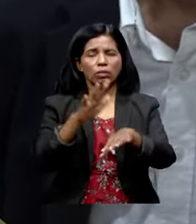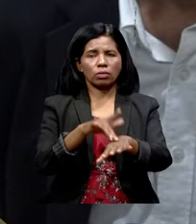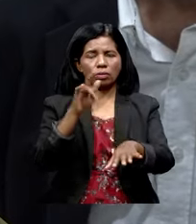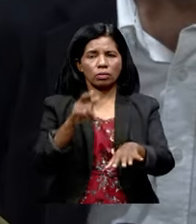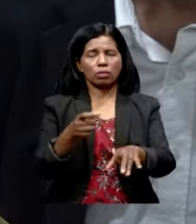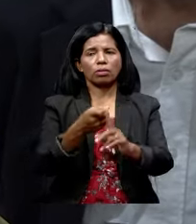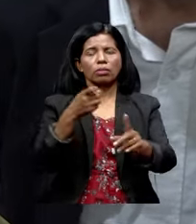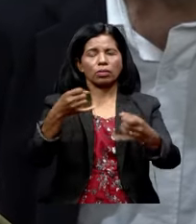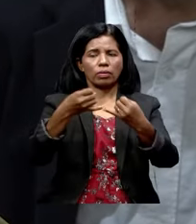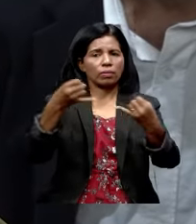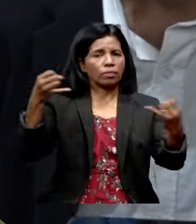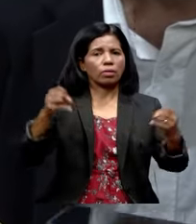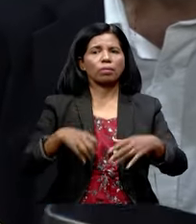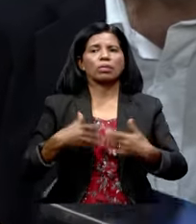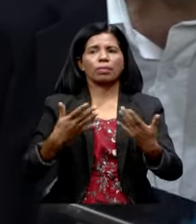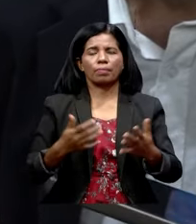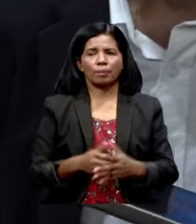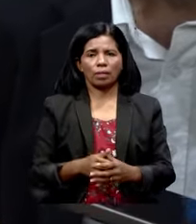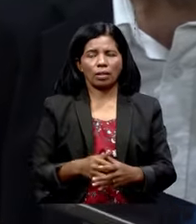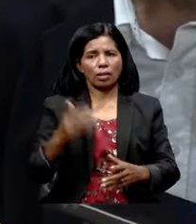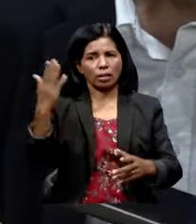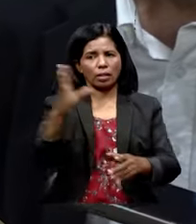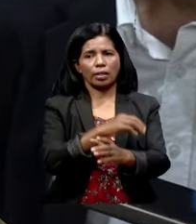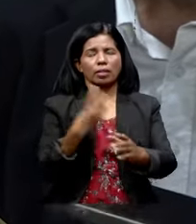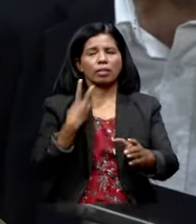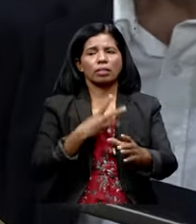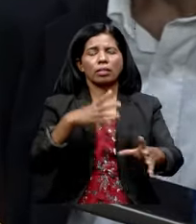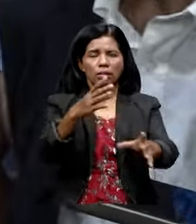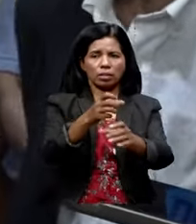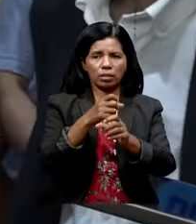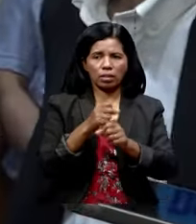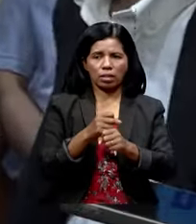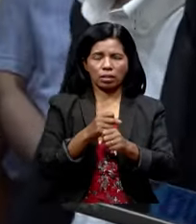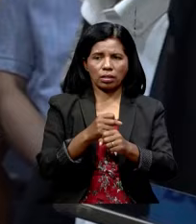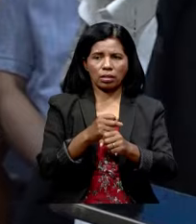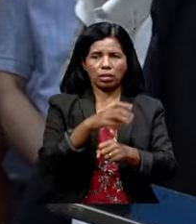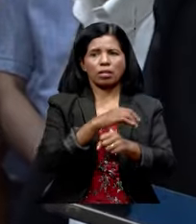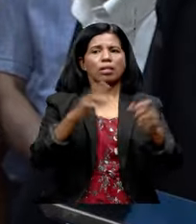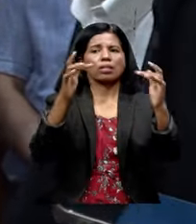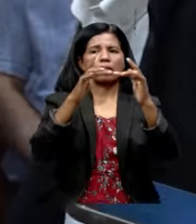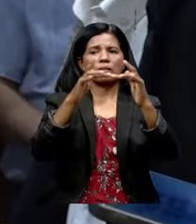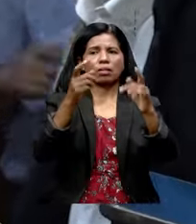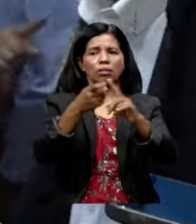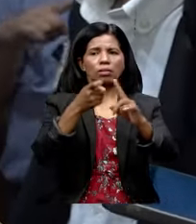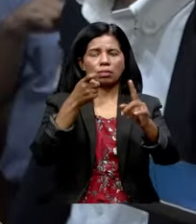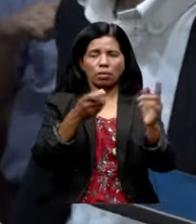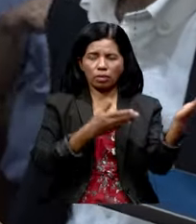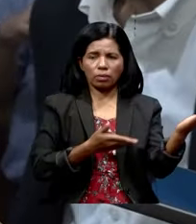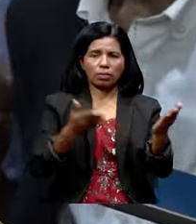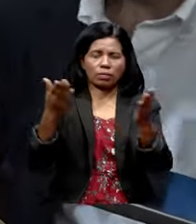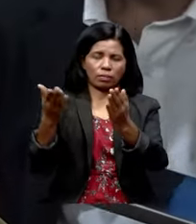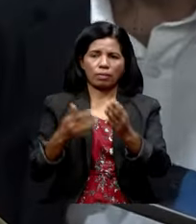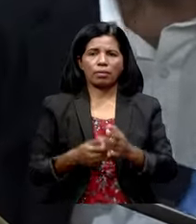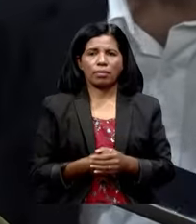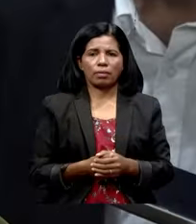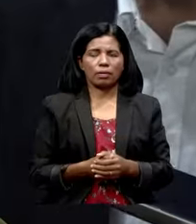fio radiação nos há, né? Bem, nem para data center, ele para tu simu de internet, ser livre se fio, né? Depois lhe sai vale, né?